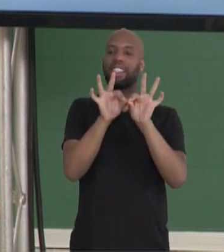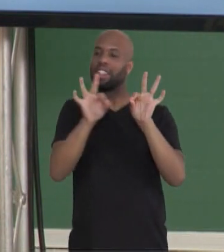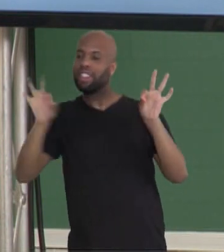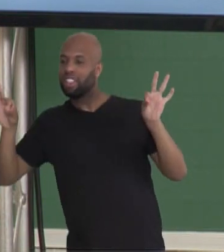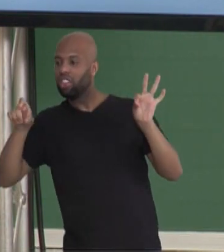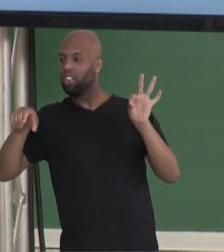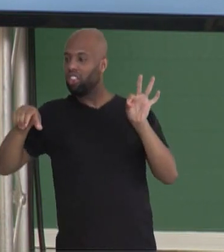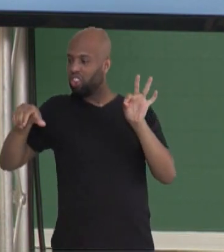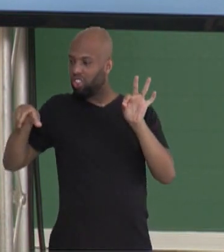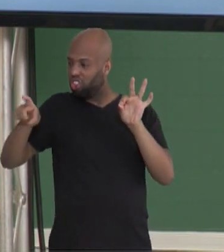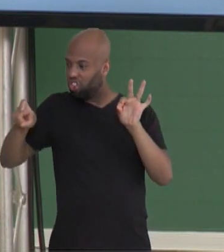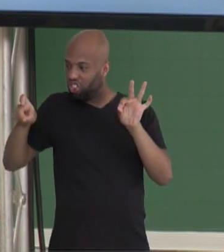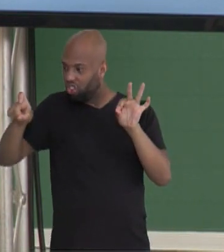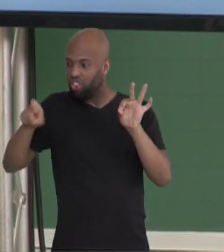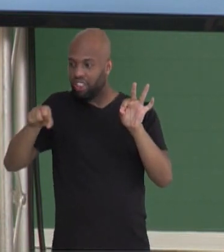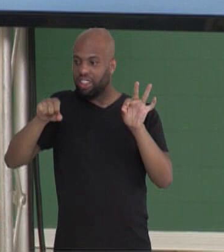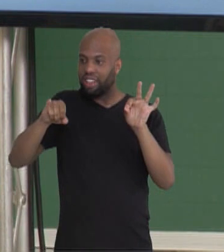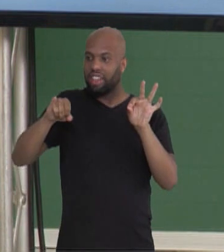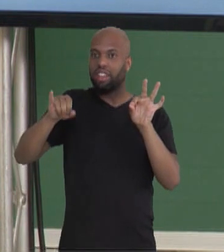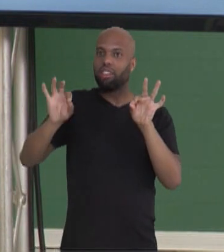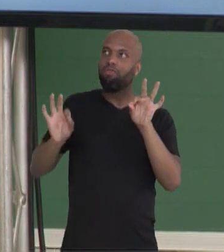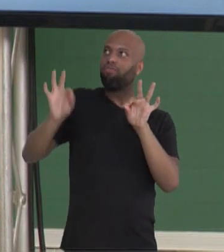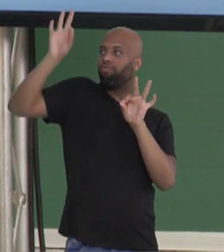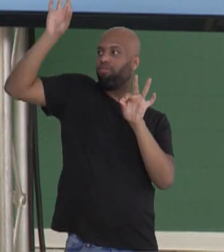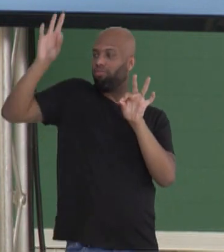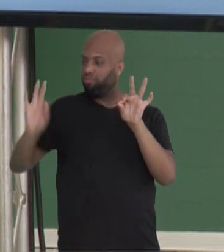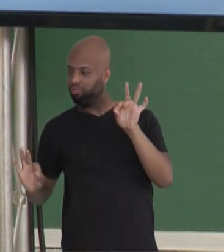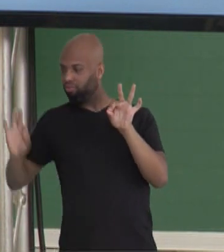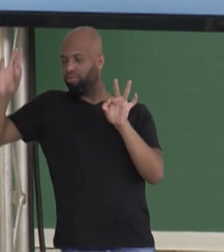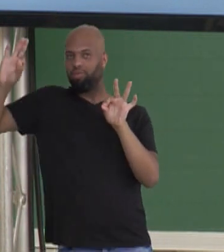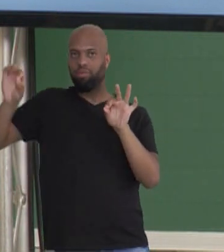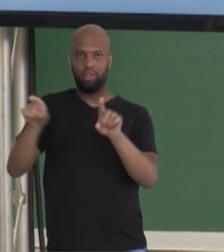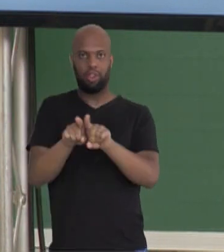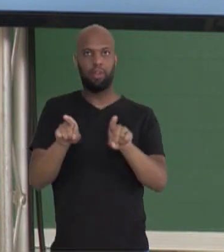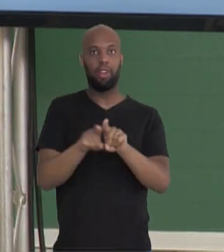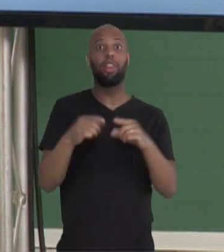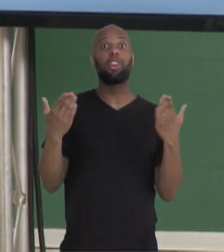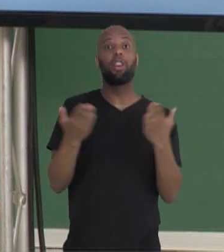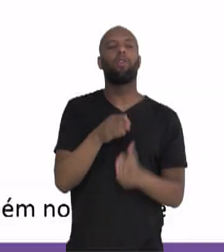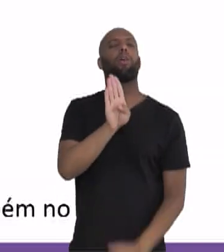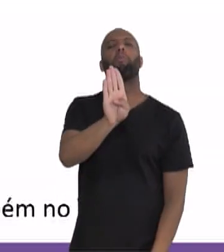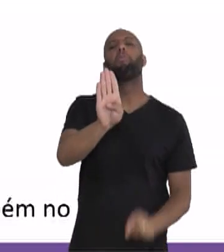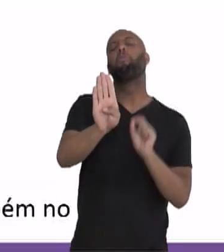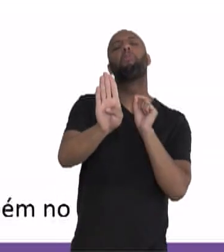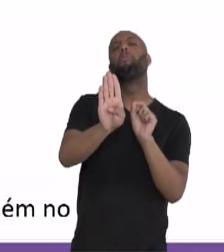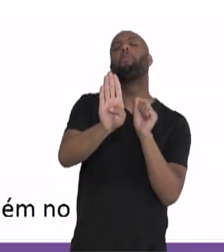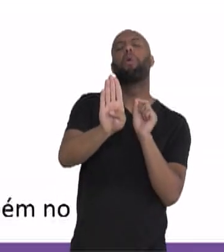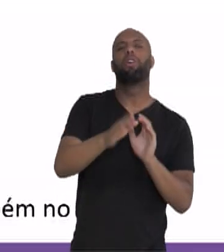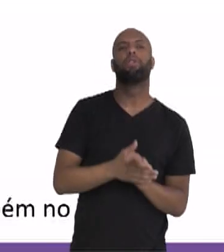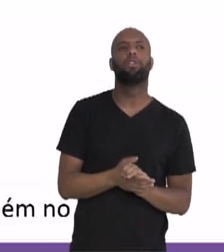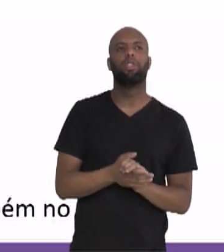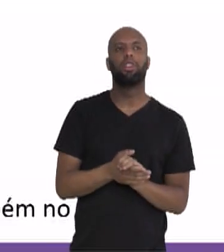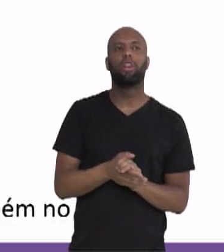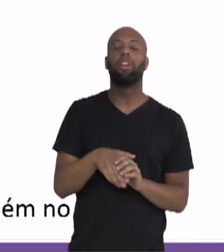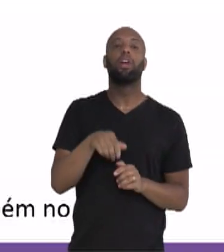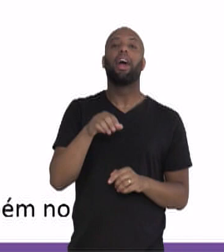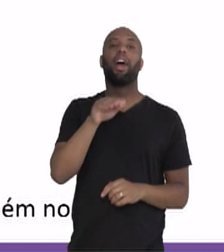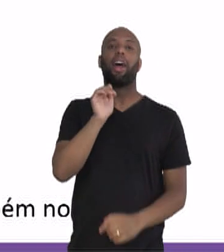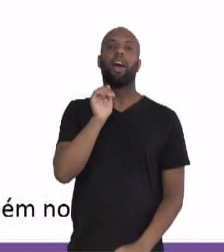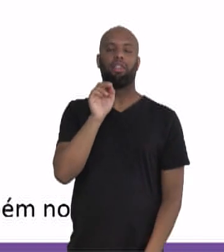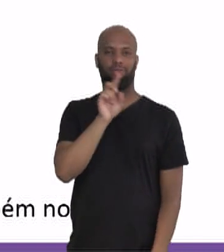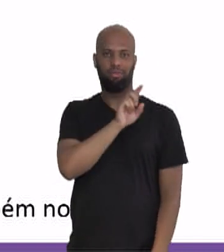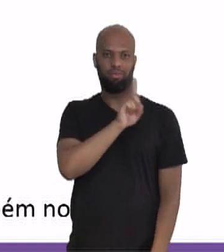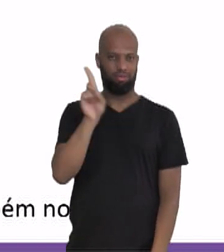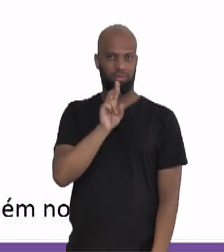em relação ao mais 1 e ao menos 1, tá? Quem que é o valor do b? O b é a amplitude, tá certo?